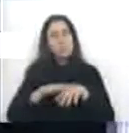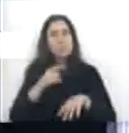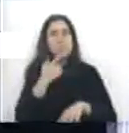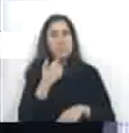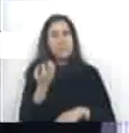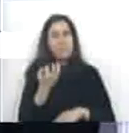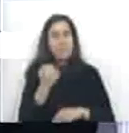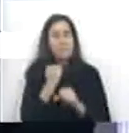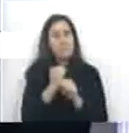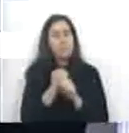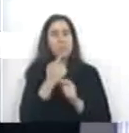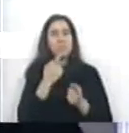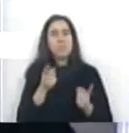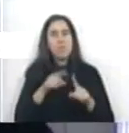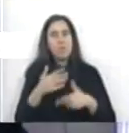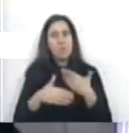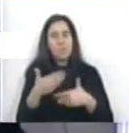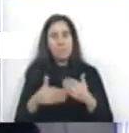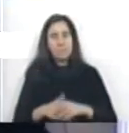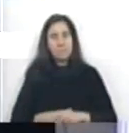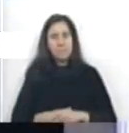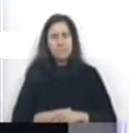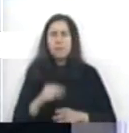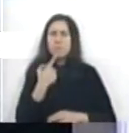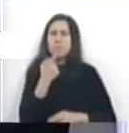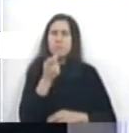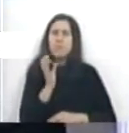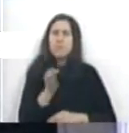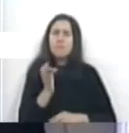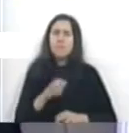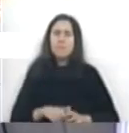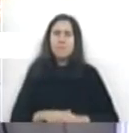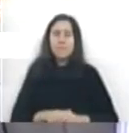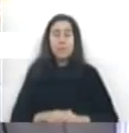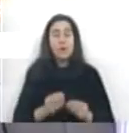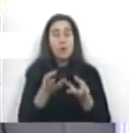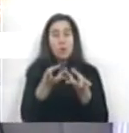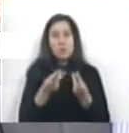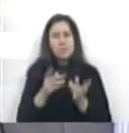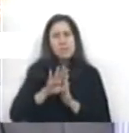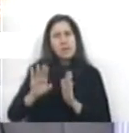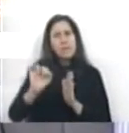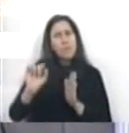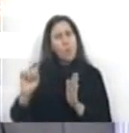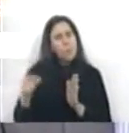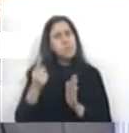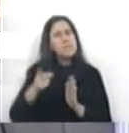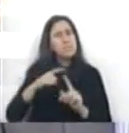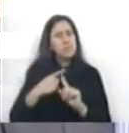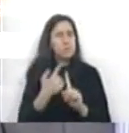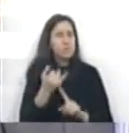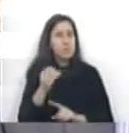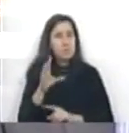recuperar emprego. E por isso vale a pena perguntar o que seria o orçamento da direita para